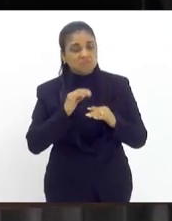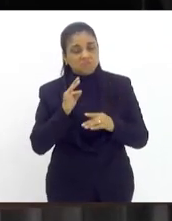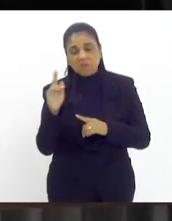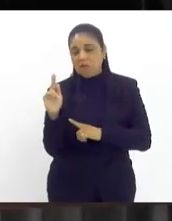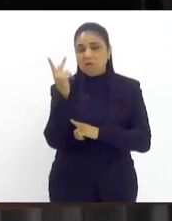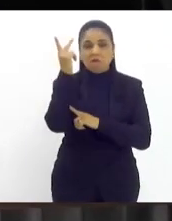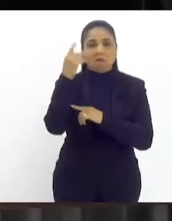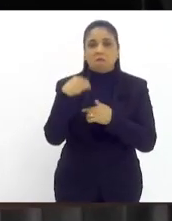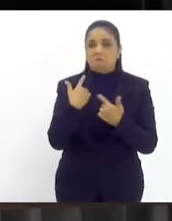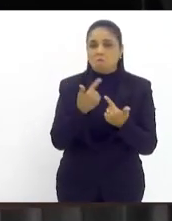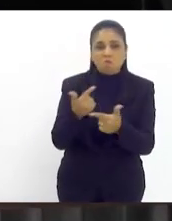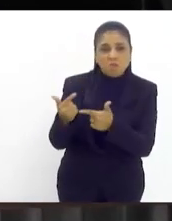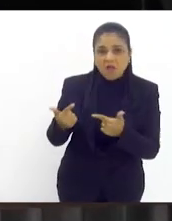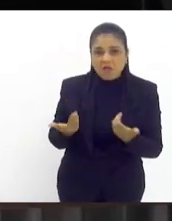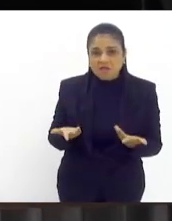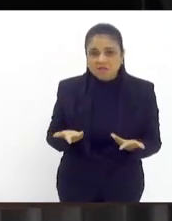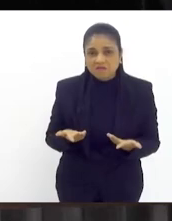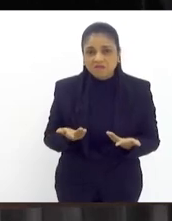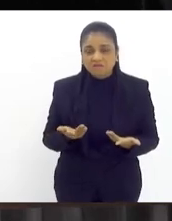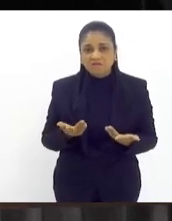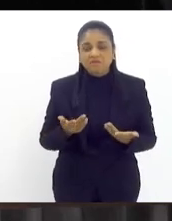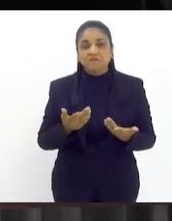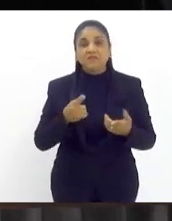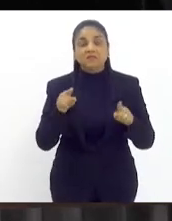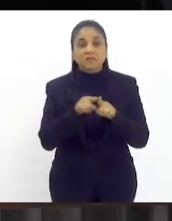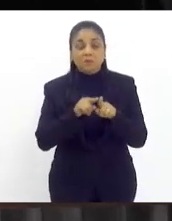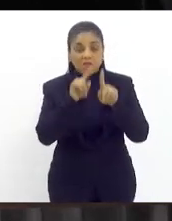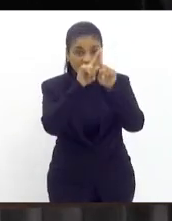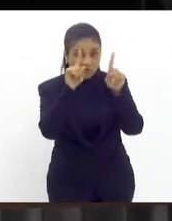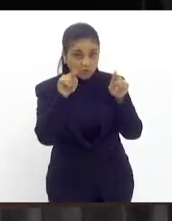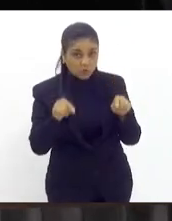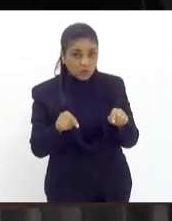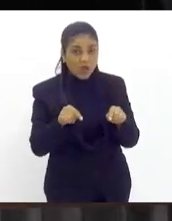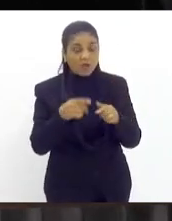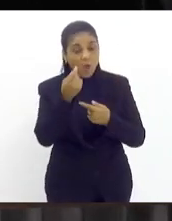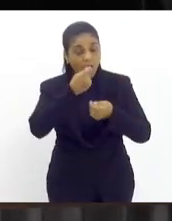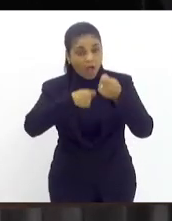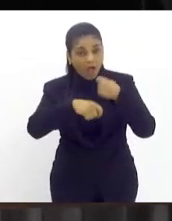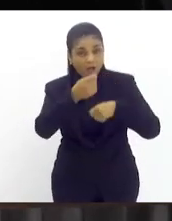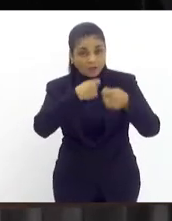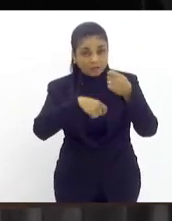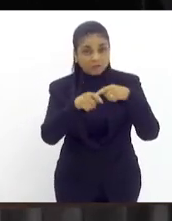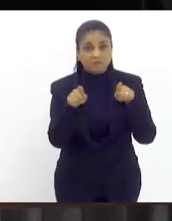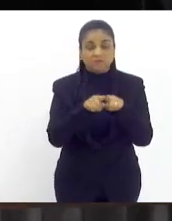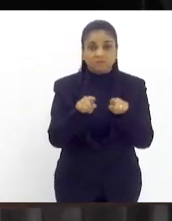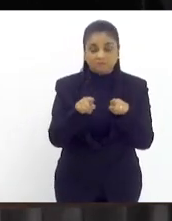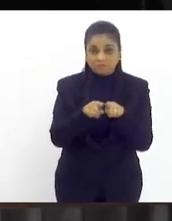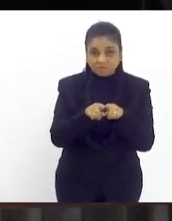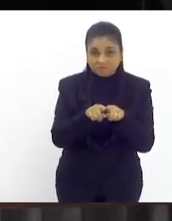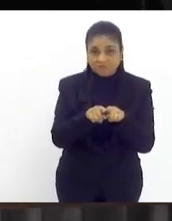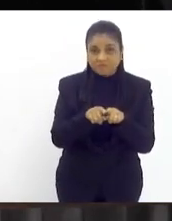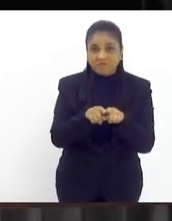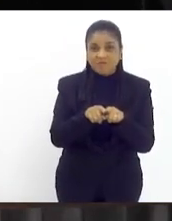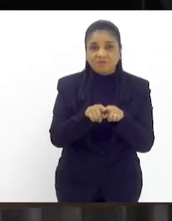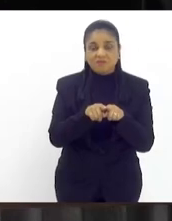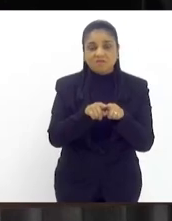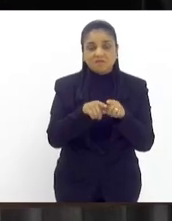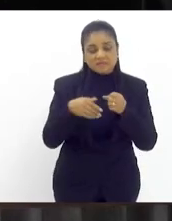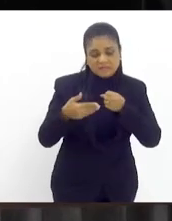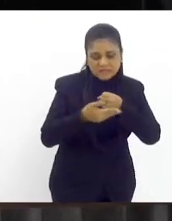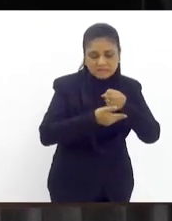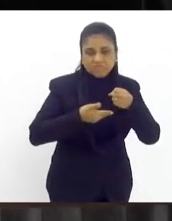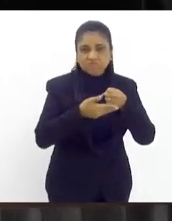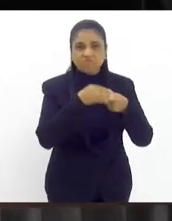atendidos e quando nós falamos aqui também de funcionários administrativos que estão ganhando